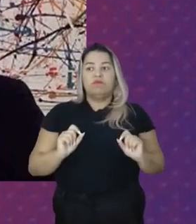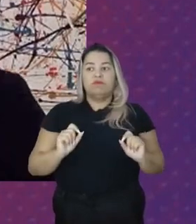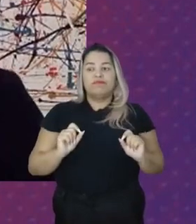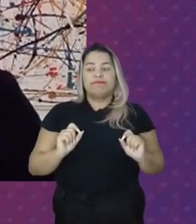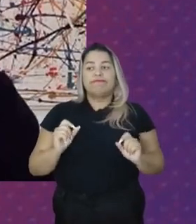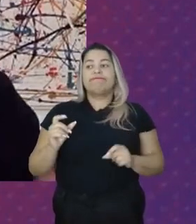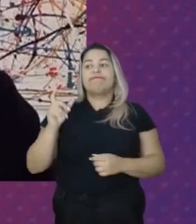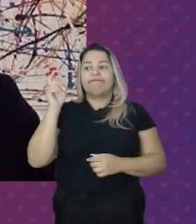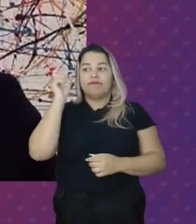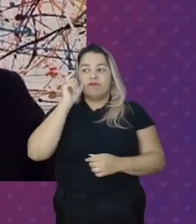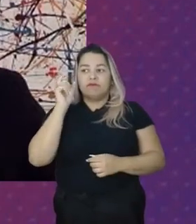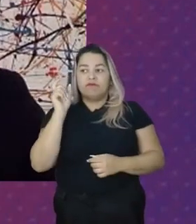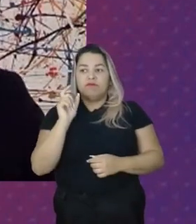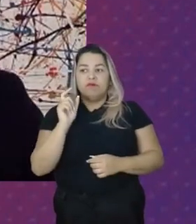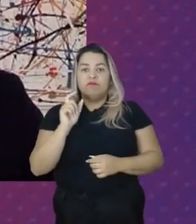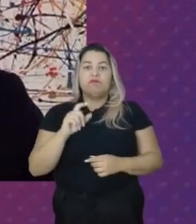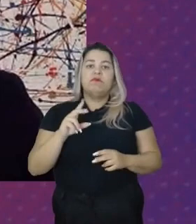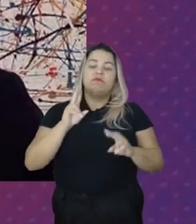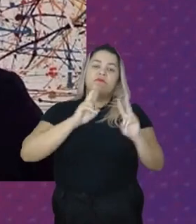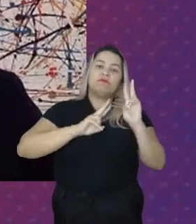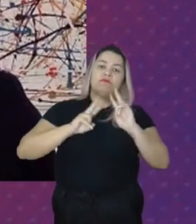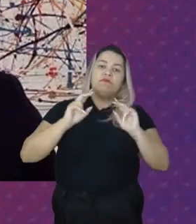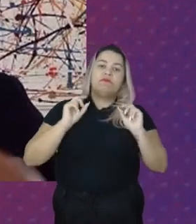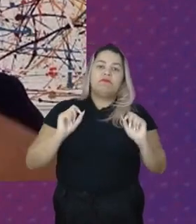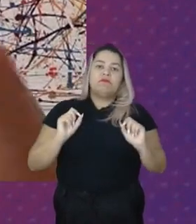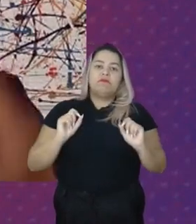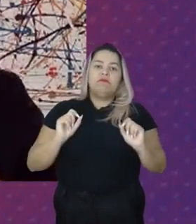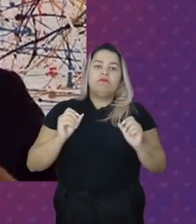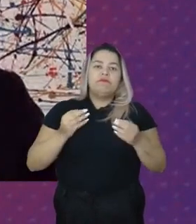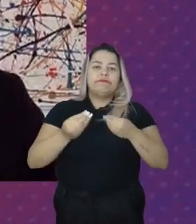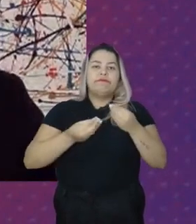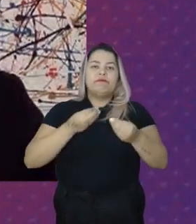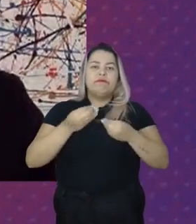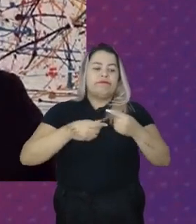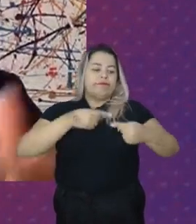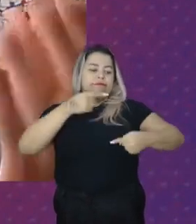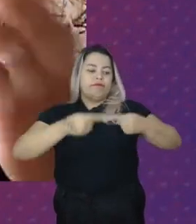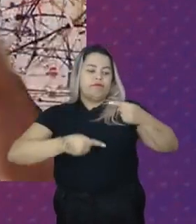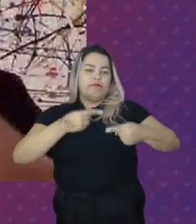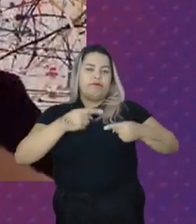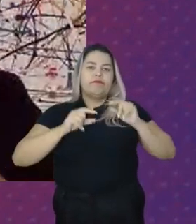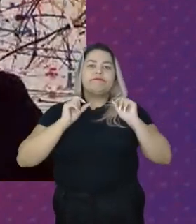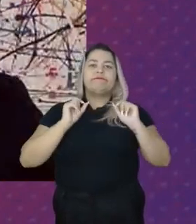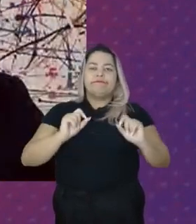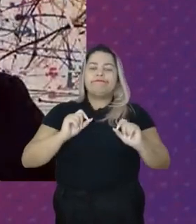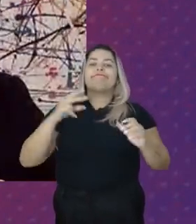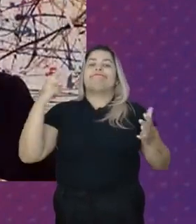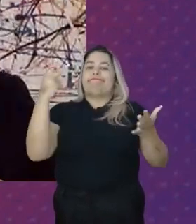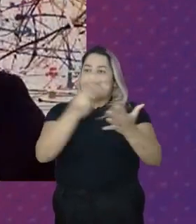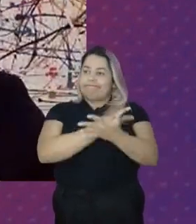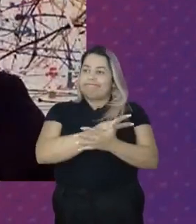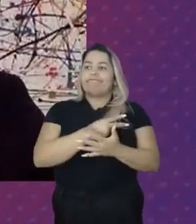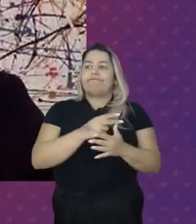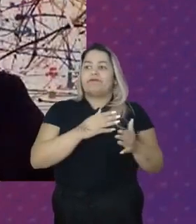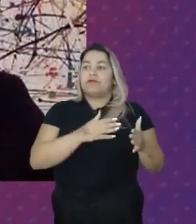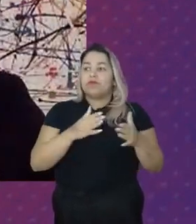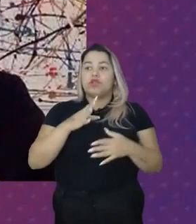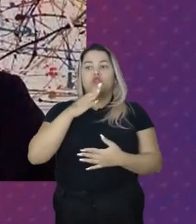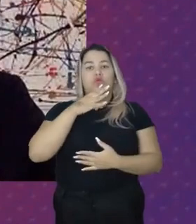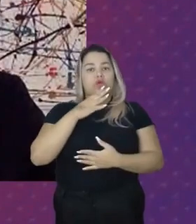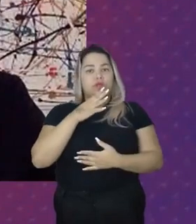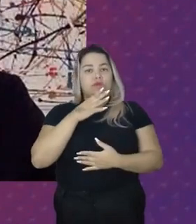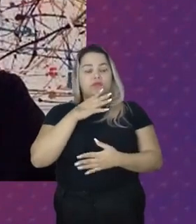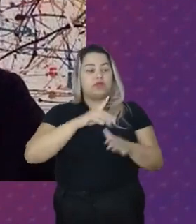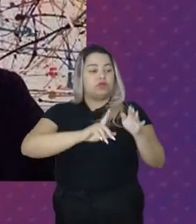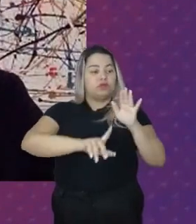fator interessante para a gente observar como as dinâmicas de gênero impactam nos processos de reconhecimento